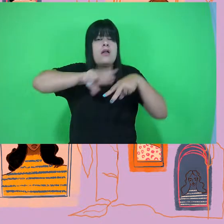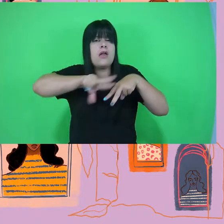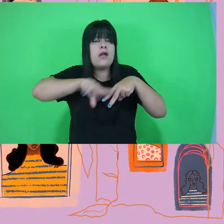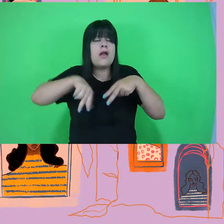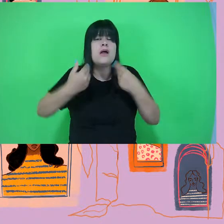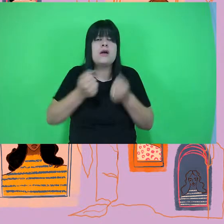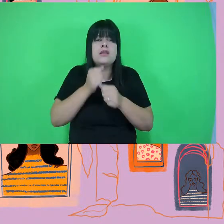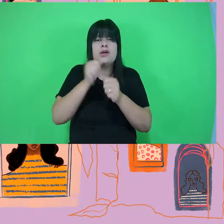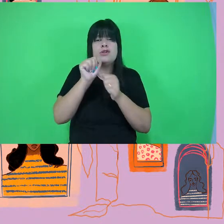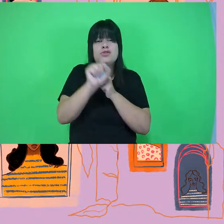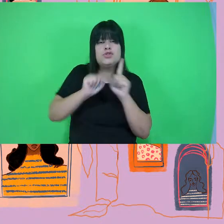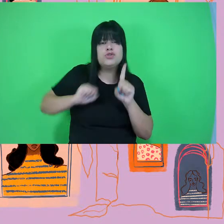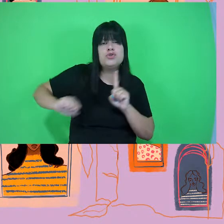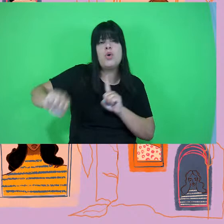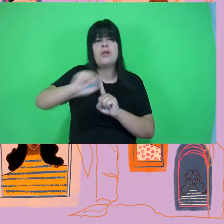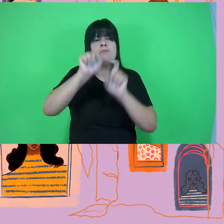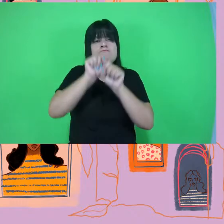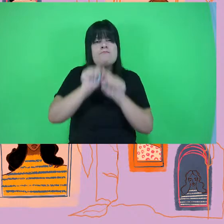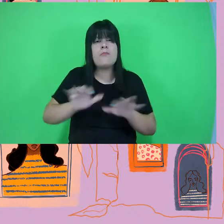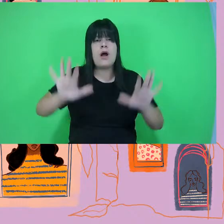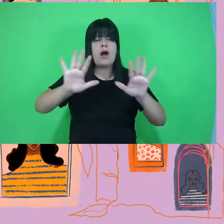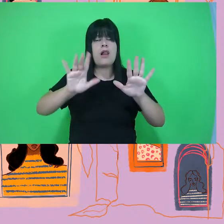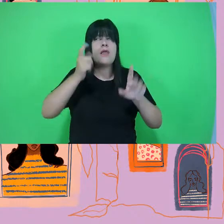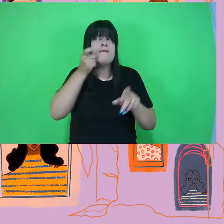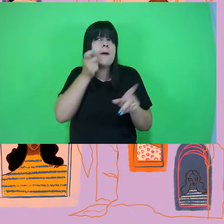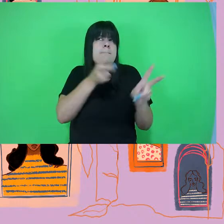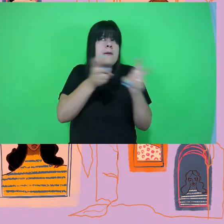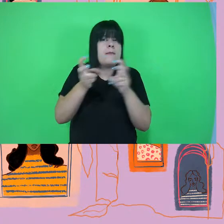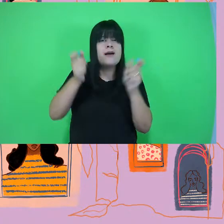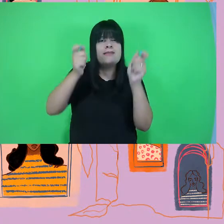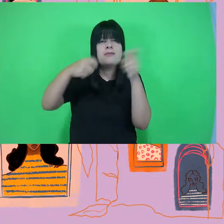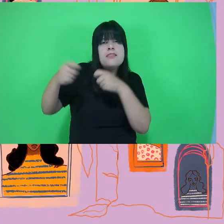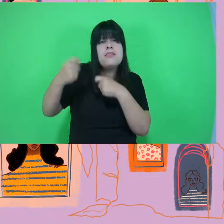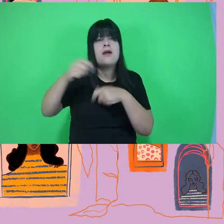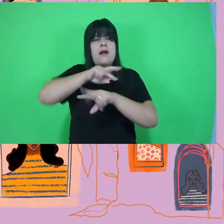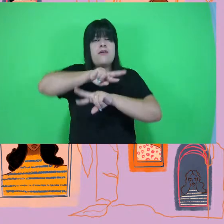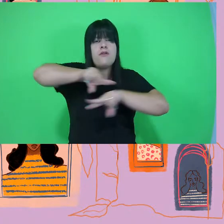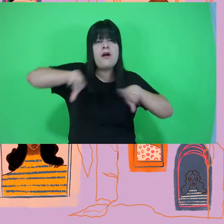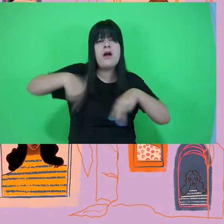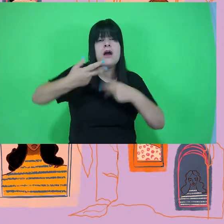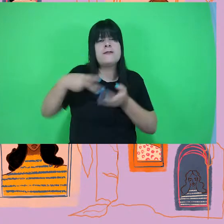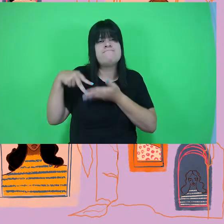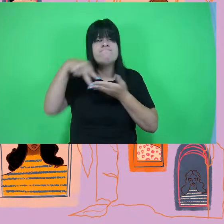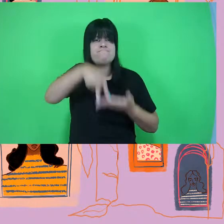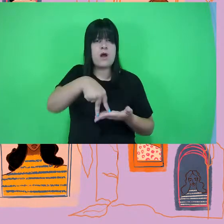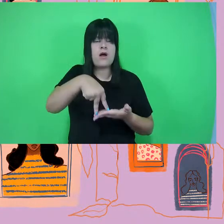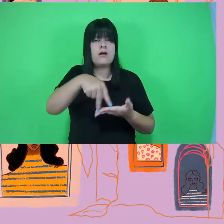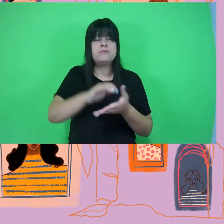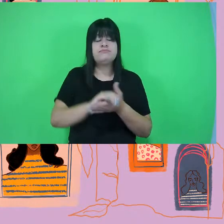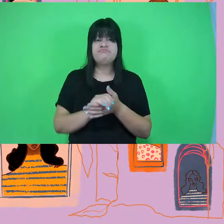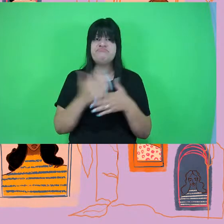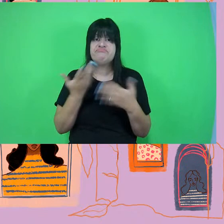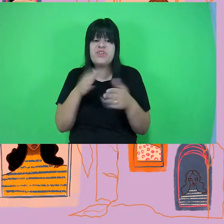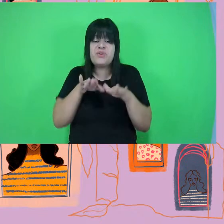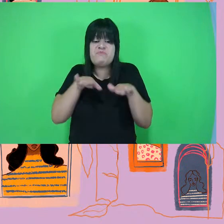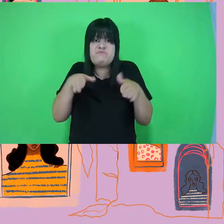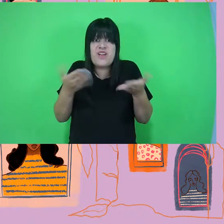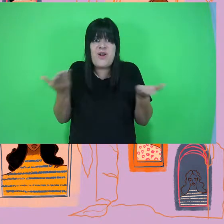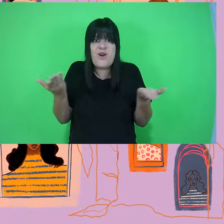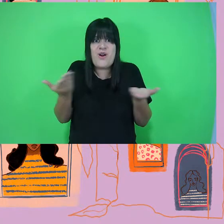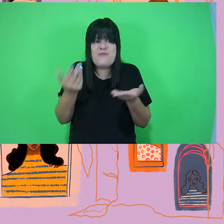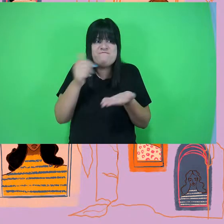enquanto sociedade, percebendo possibilidades variadas de resistência. Nas mesas dessa edição do projeto